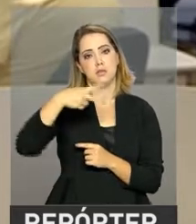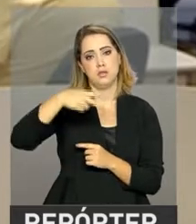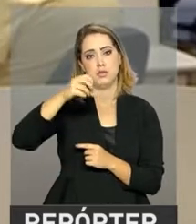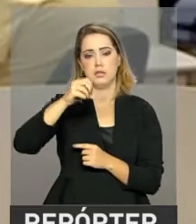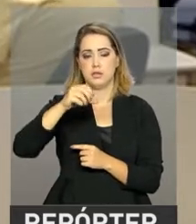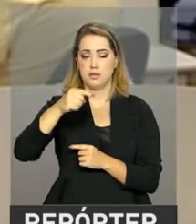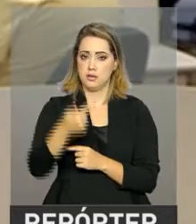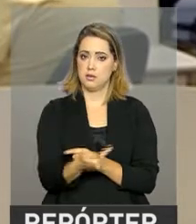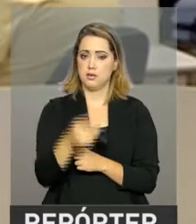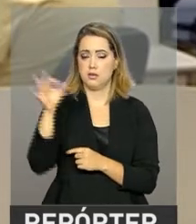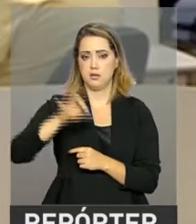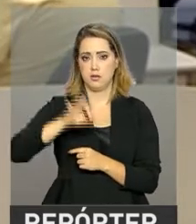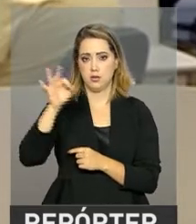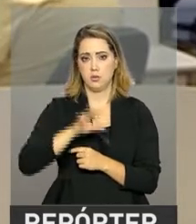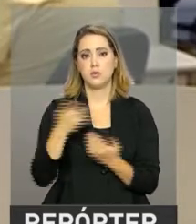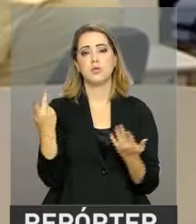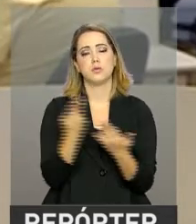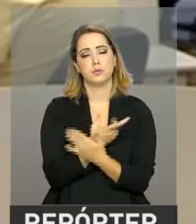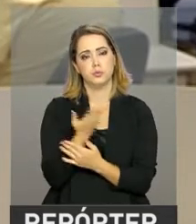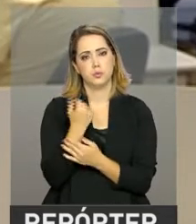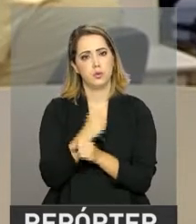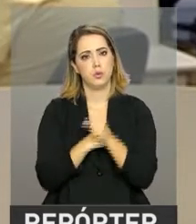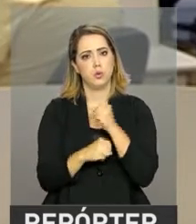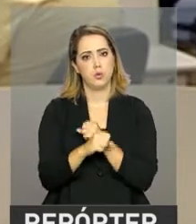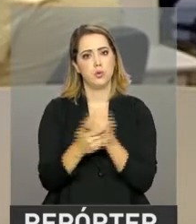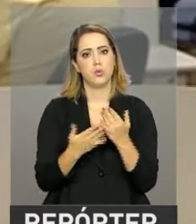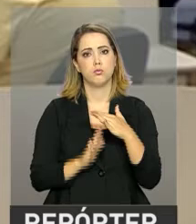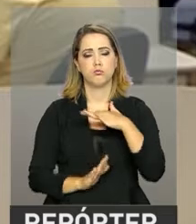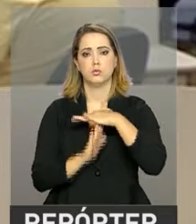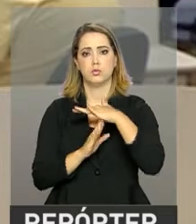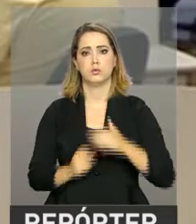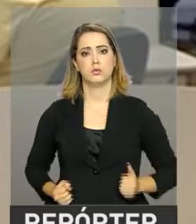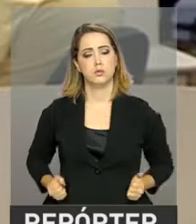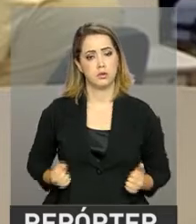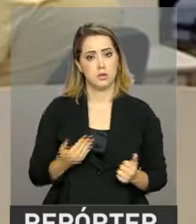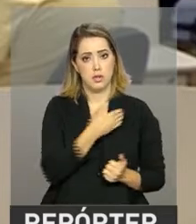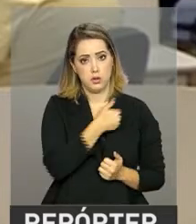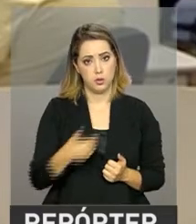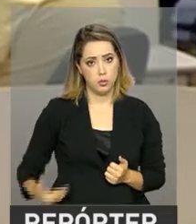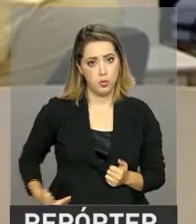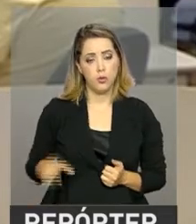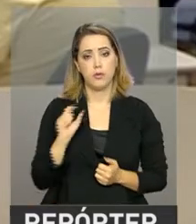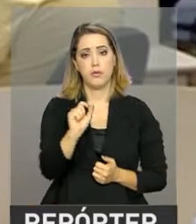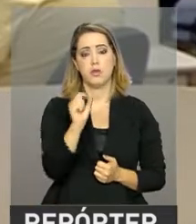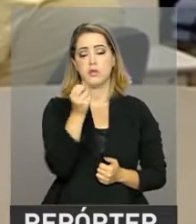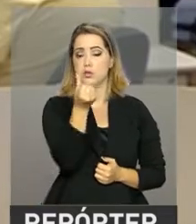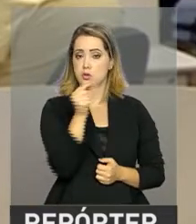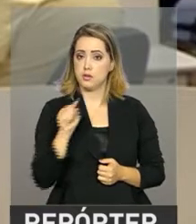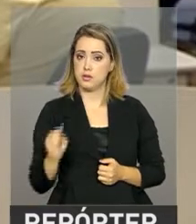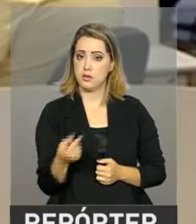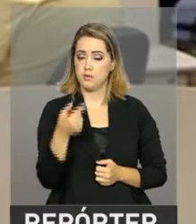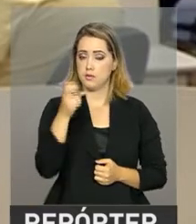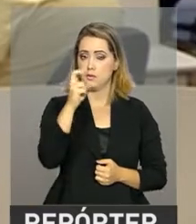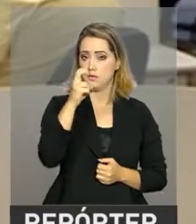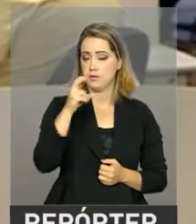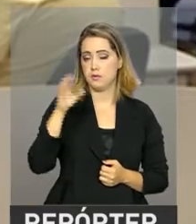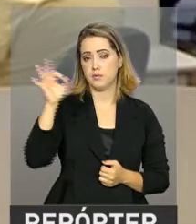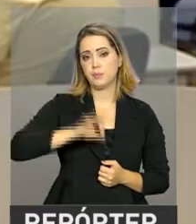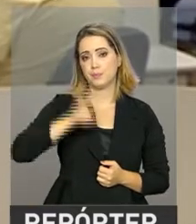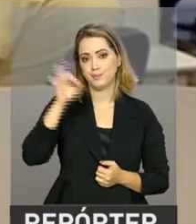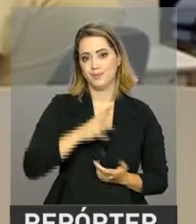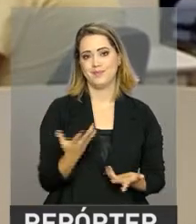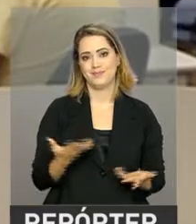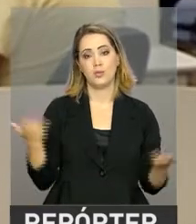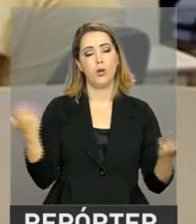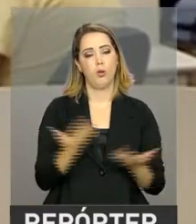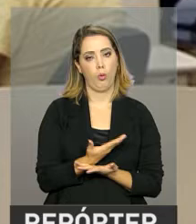10,67%. Ficou assim no ano passado, abaixo do teto da meta do governo de 6,5%. E hoje, a Fundação Getúlio